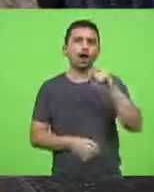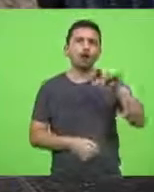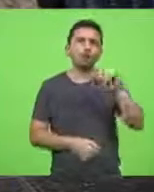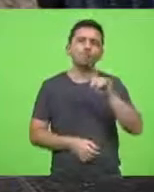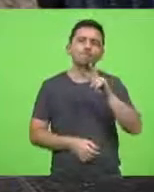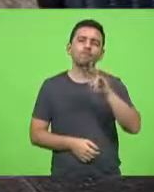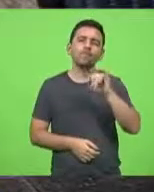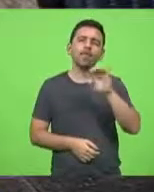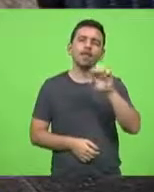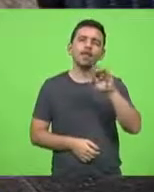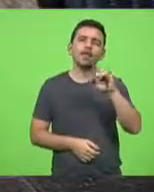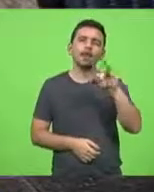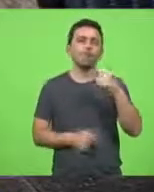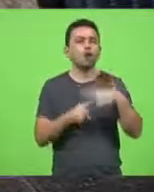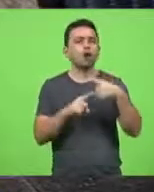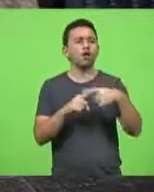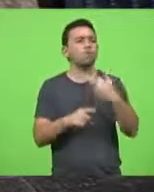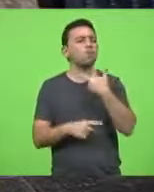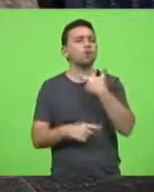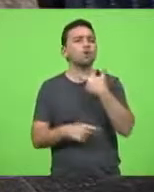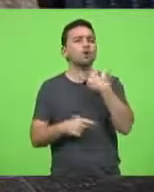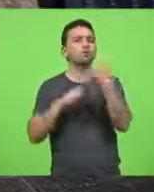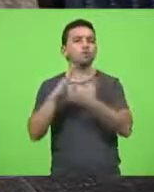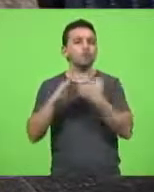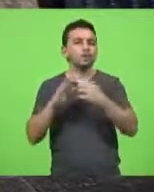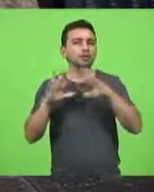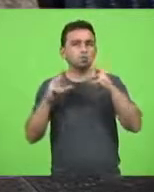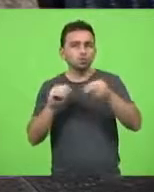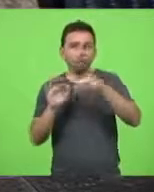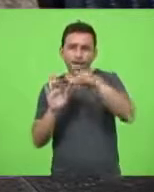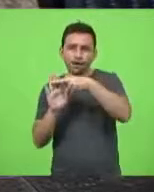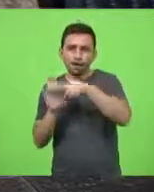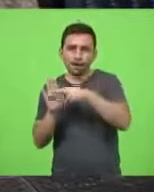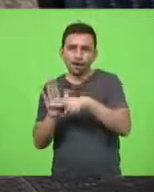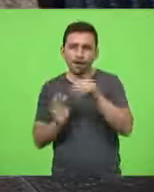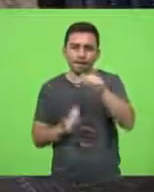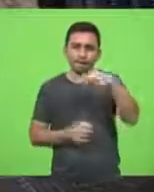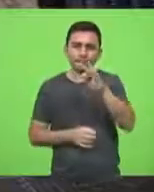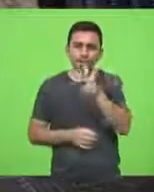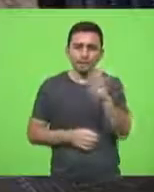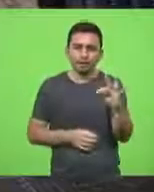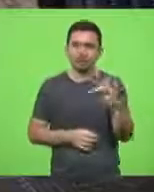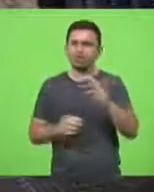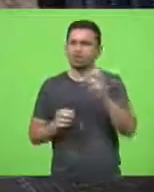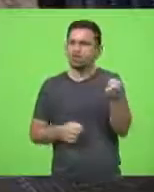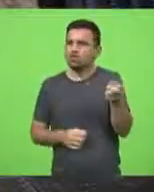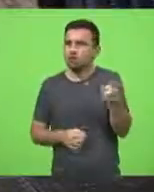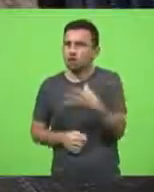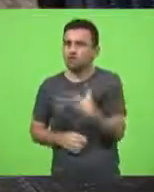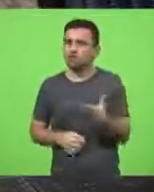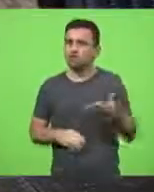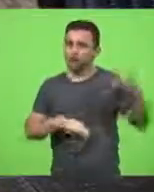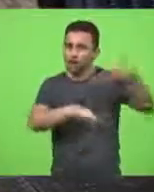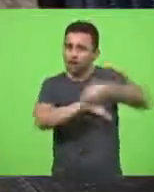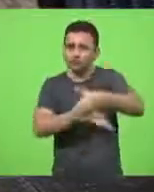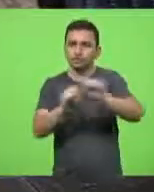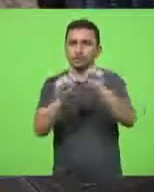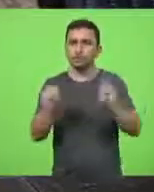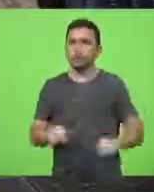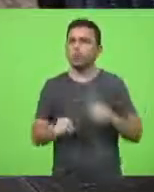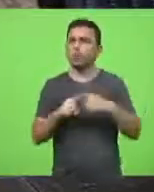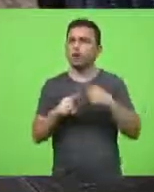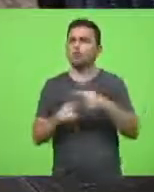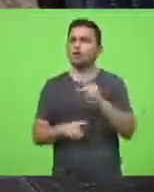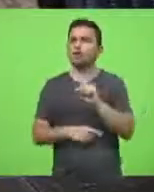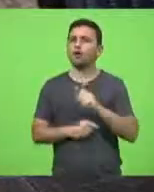o senhor não permite que empresas regulares, autorizadas pela NTT, novas, entrem no sistema? Eu quero entender por que o